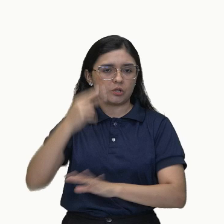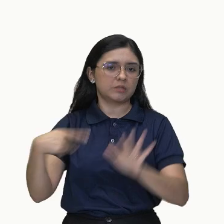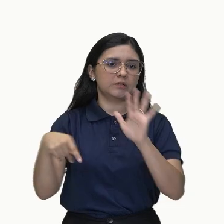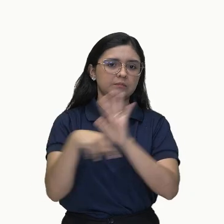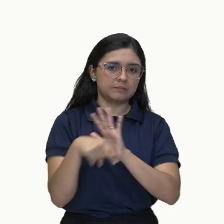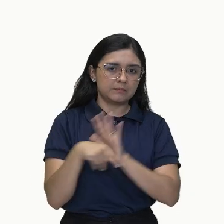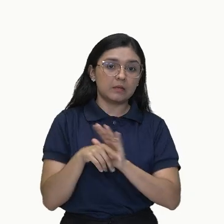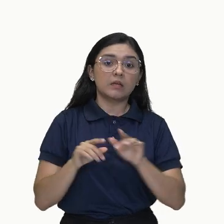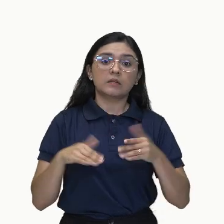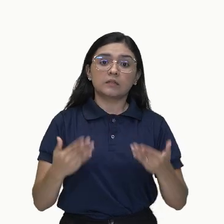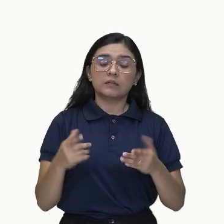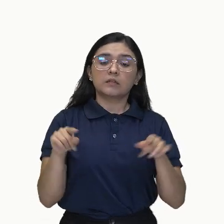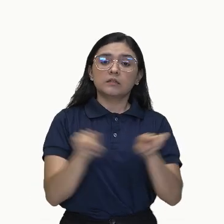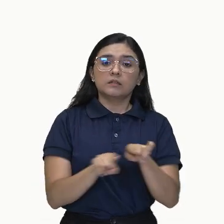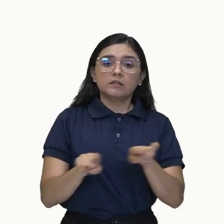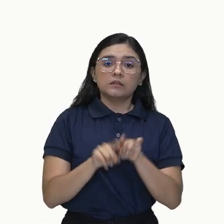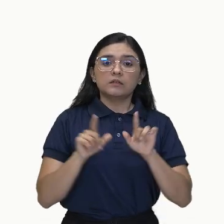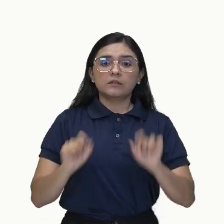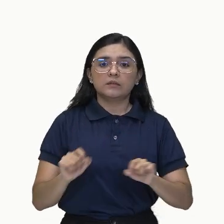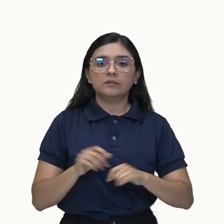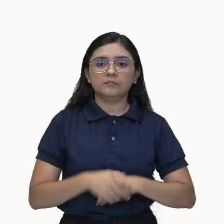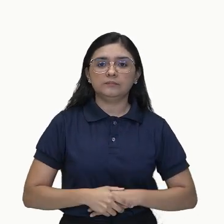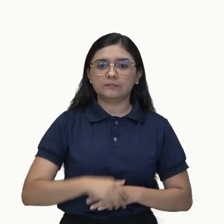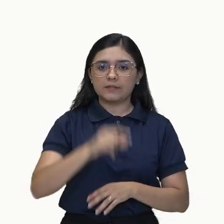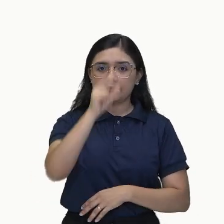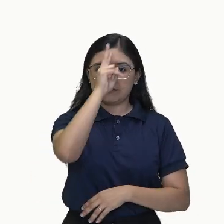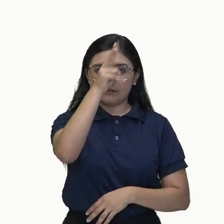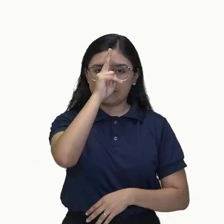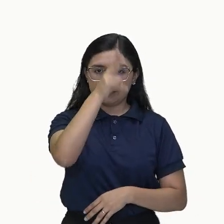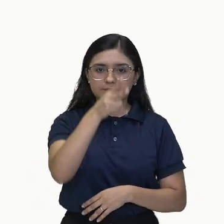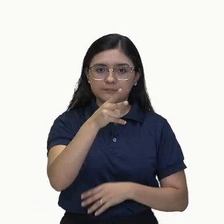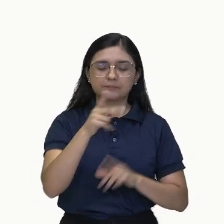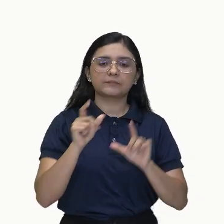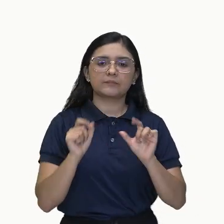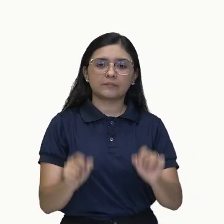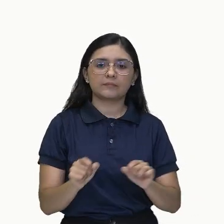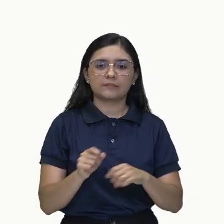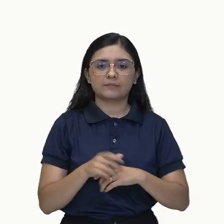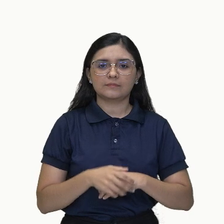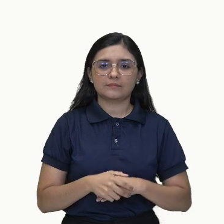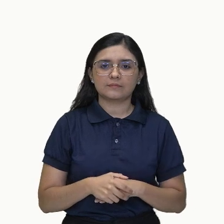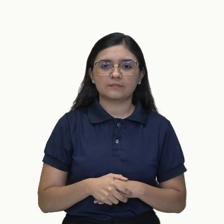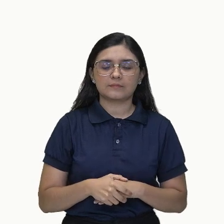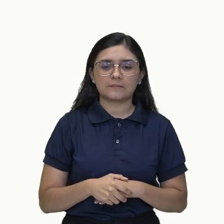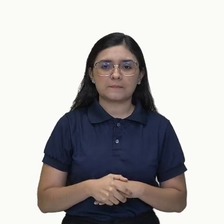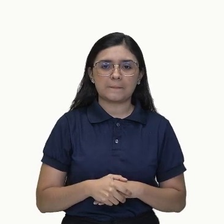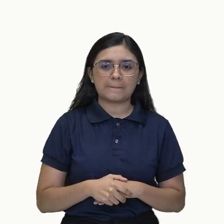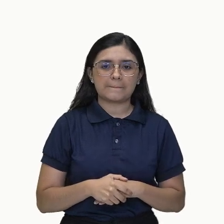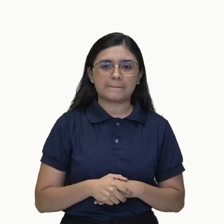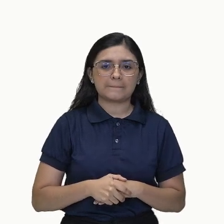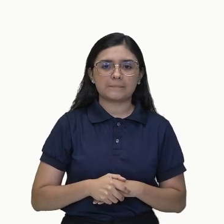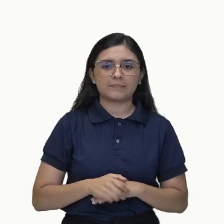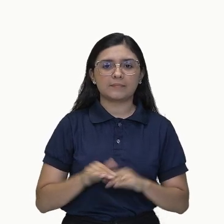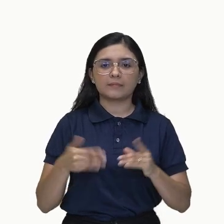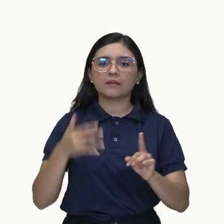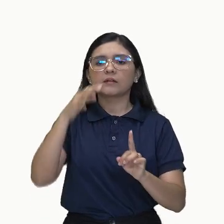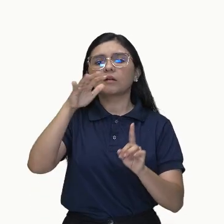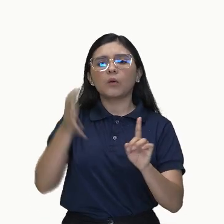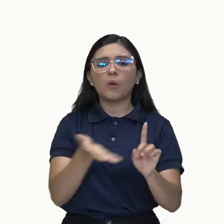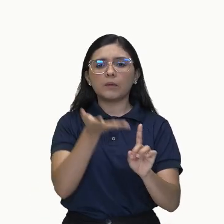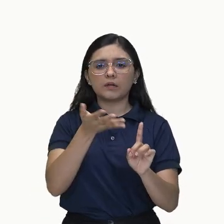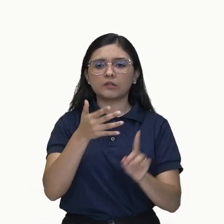temos aqui a resistência elétrica em homenagem a George Simon